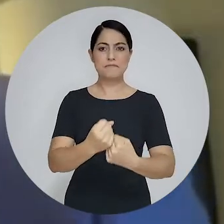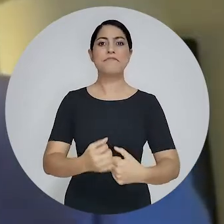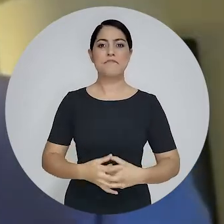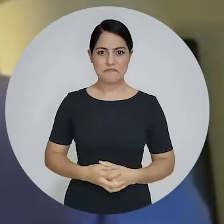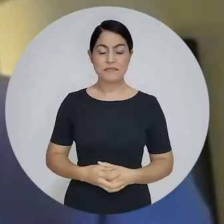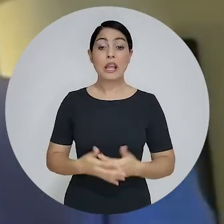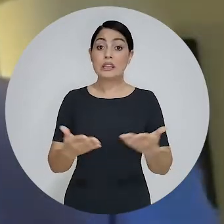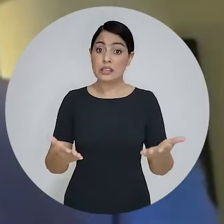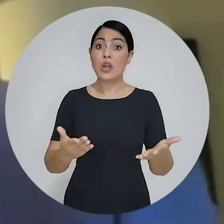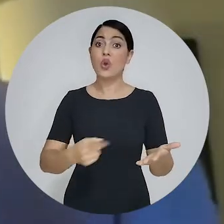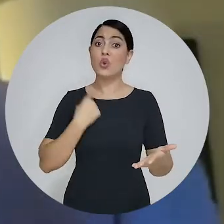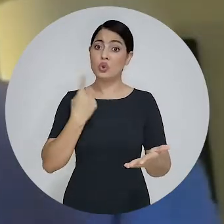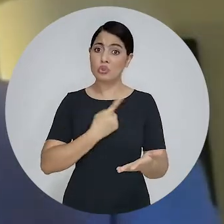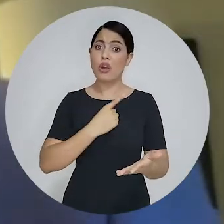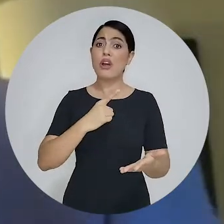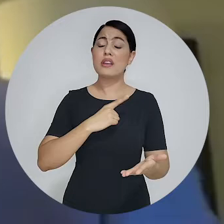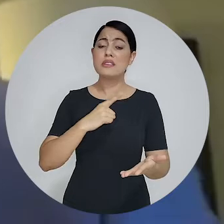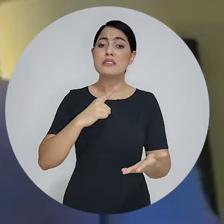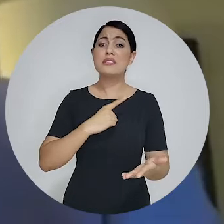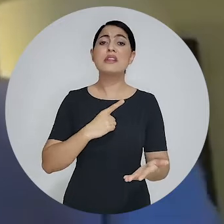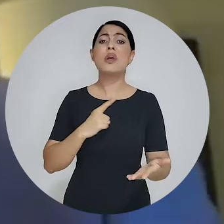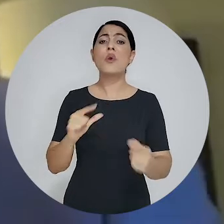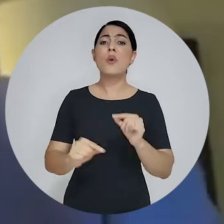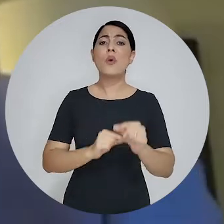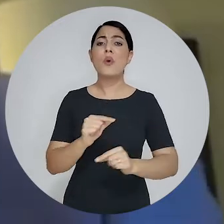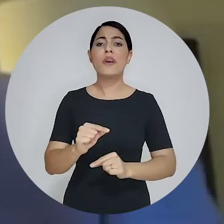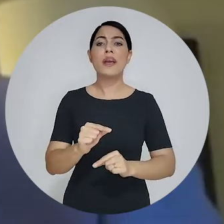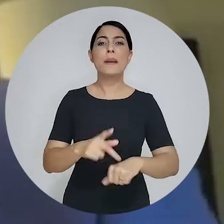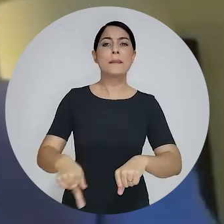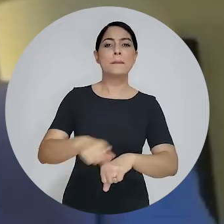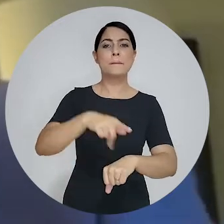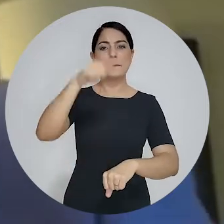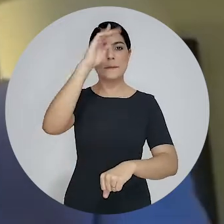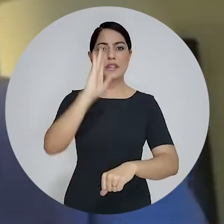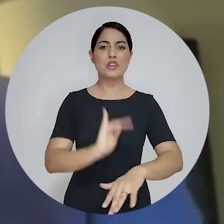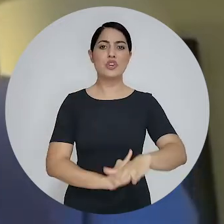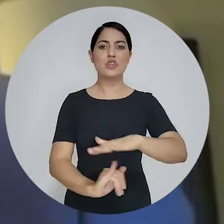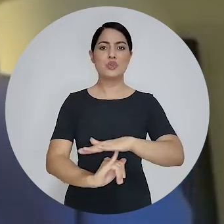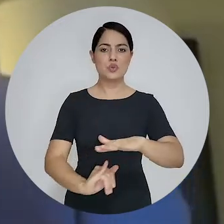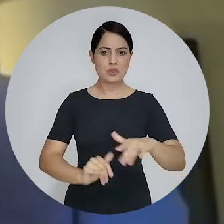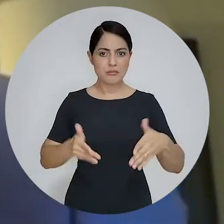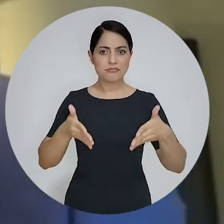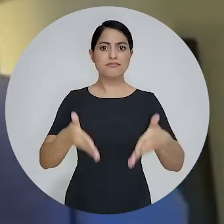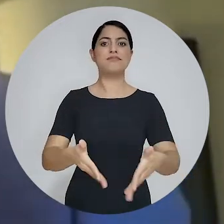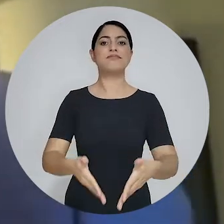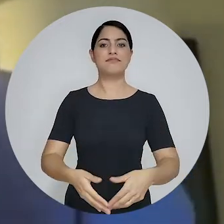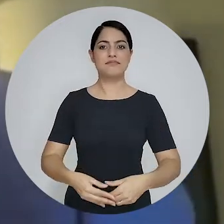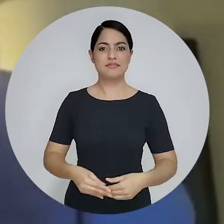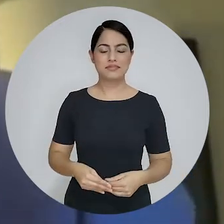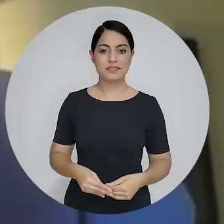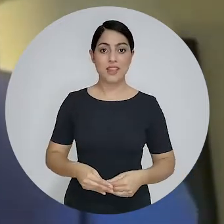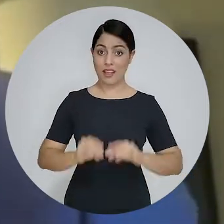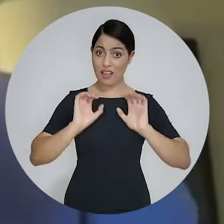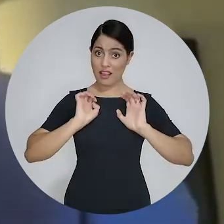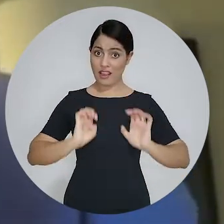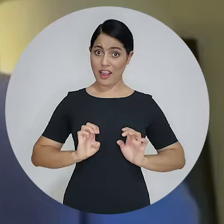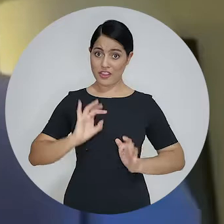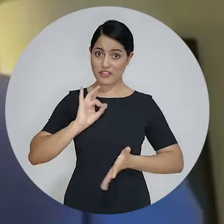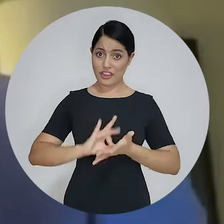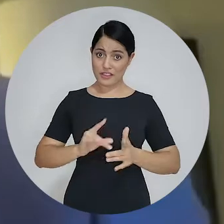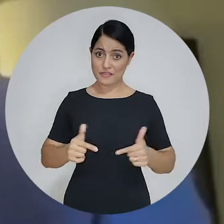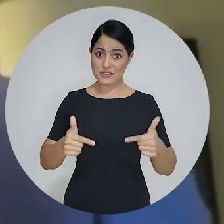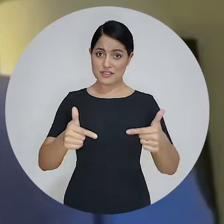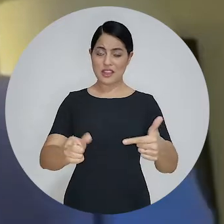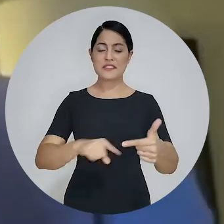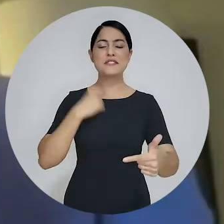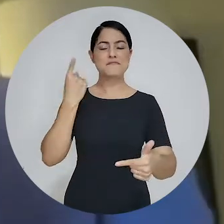classe. O nosso vanguardismo e experiência são inspirações para as instituições democráticas pátrias. Ética e